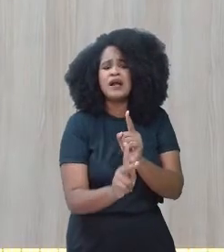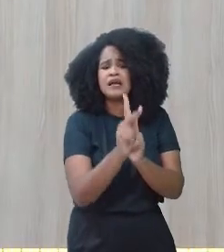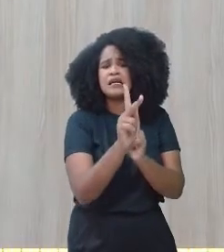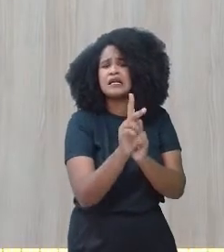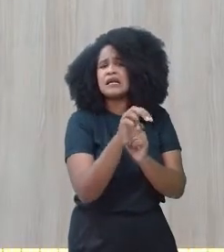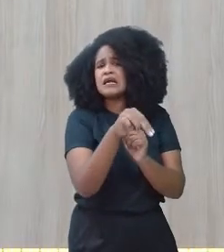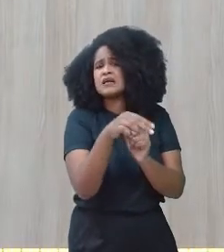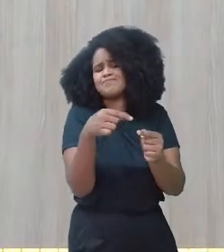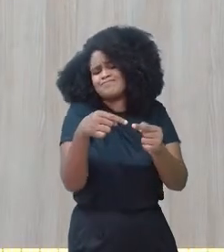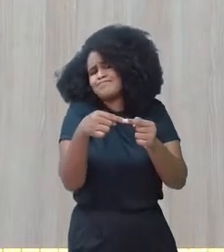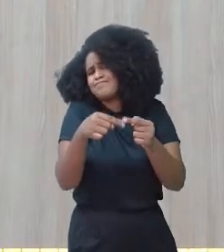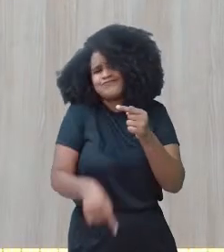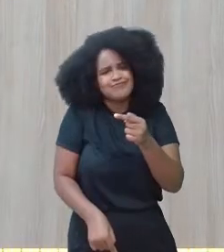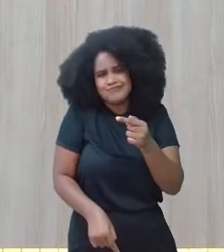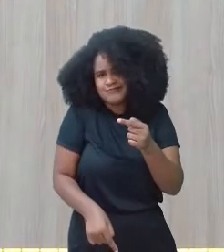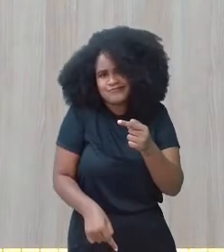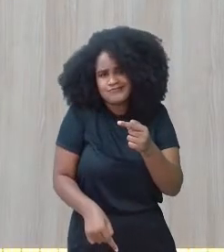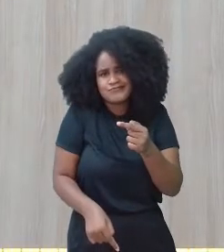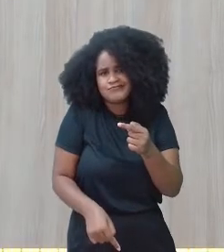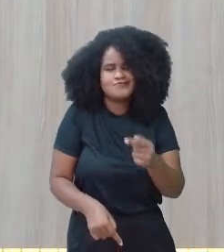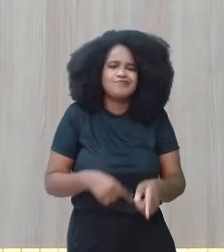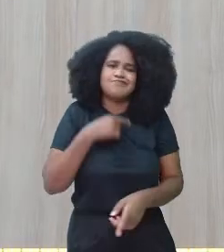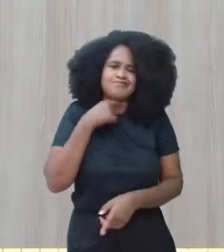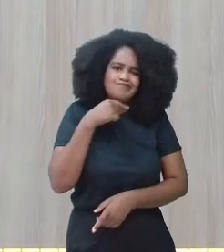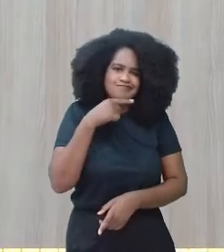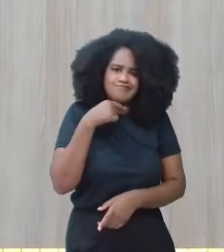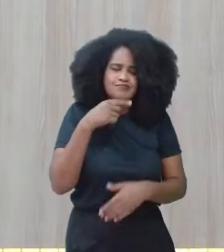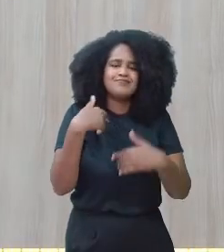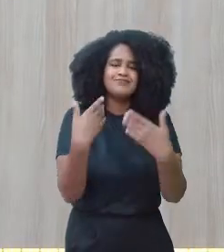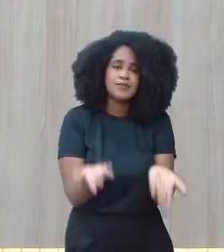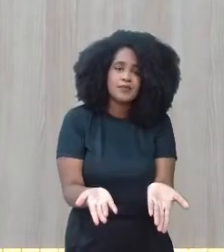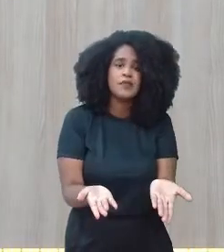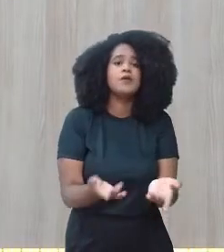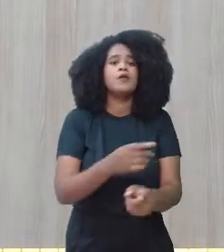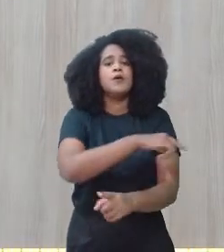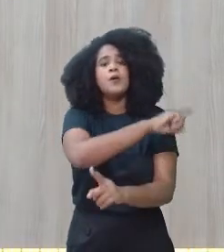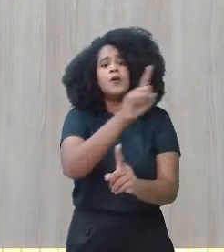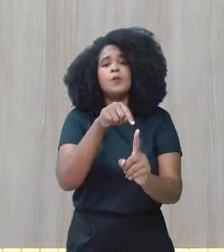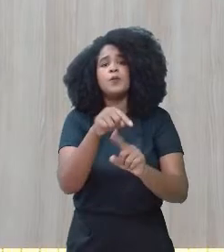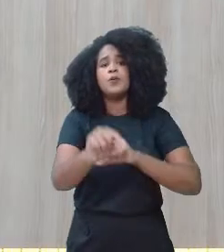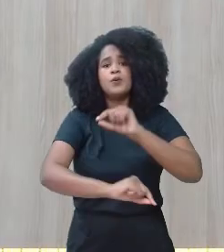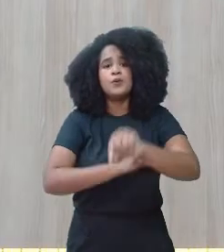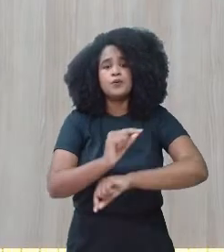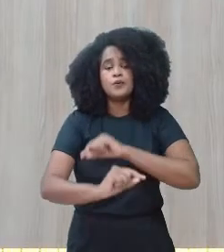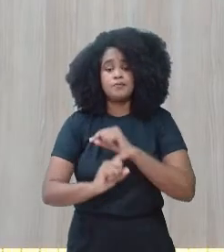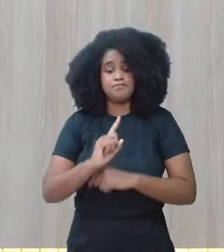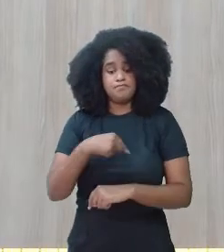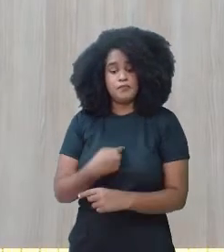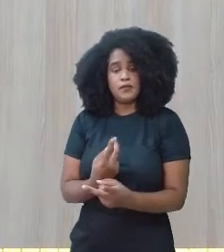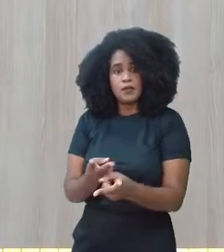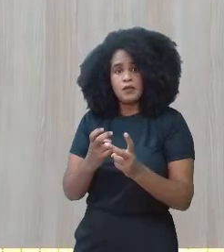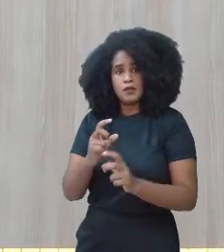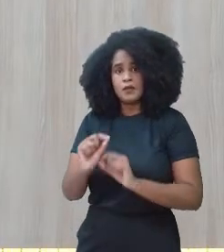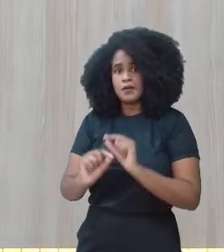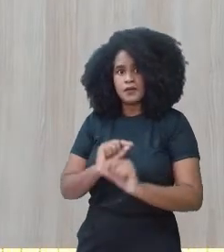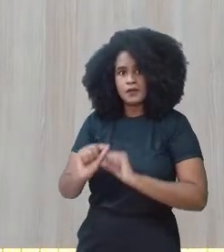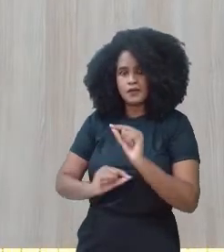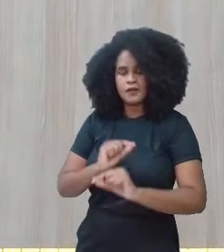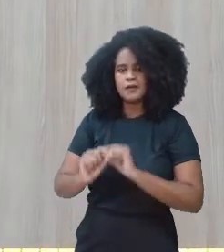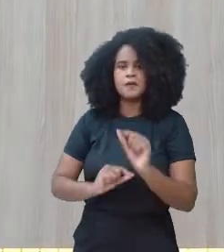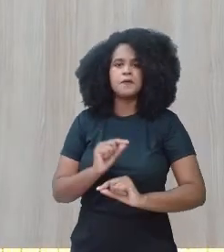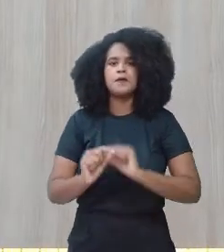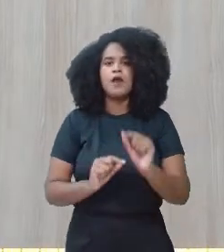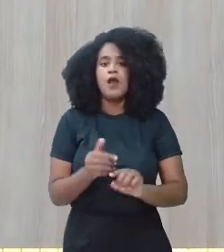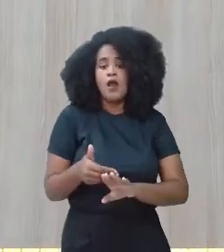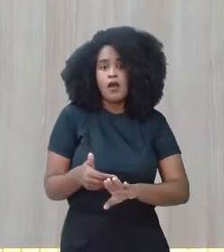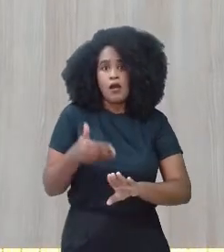quilômetros, como eu representaria no mapa. Então, a ideia que a gente começa a perceber é que a gente passou pelo processo de sair de medidas